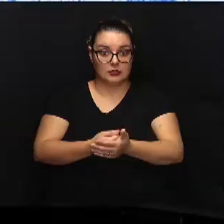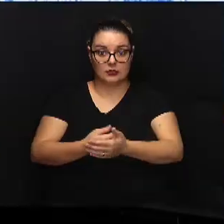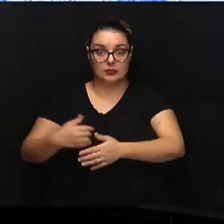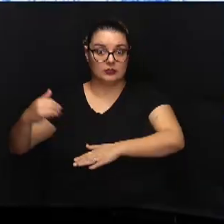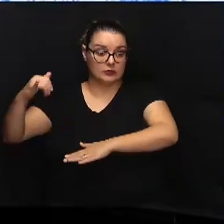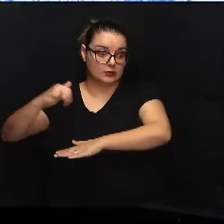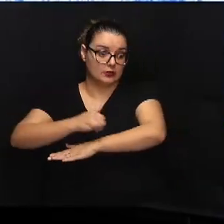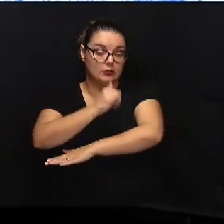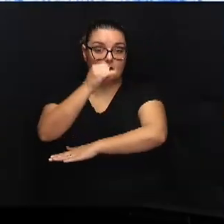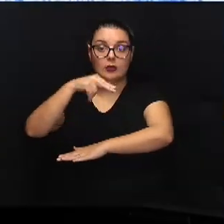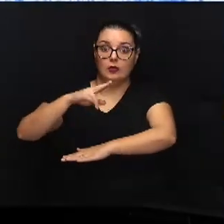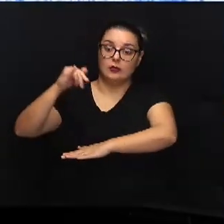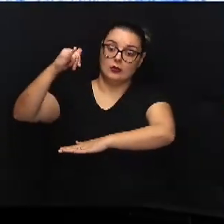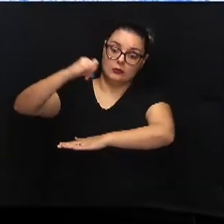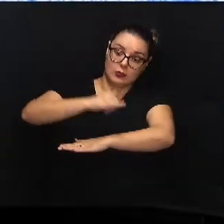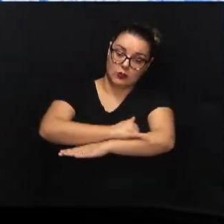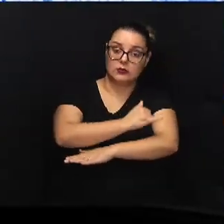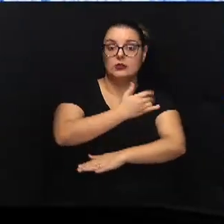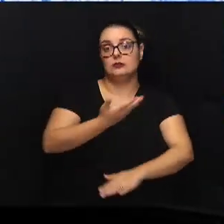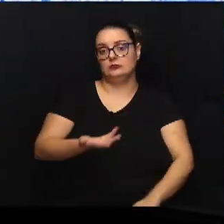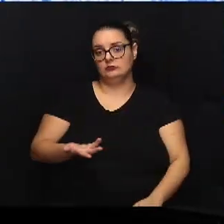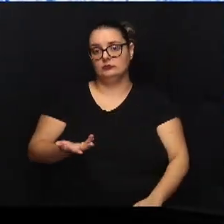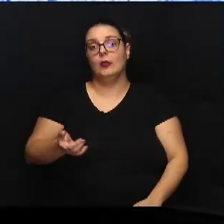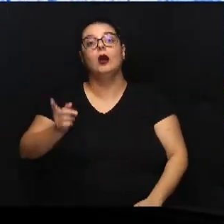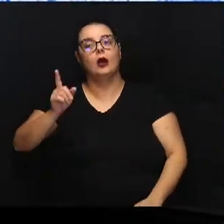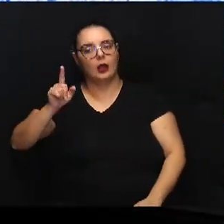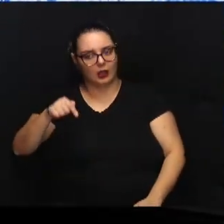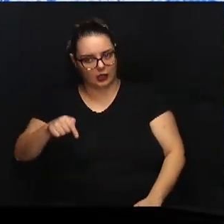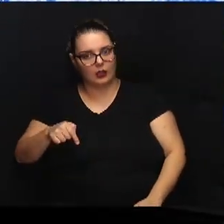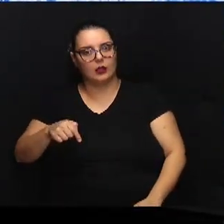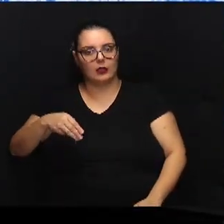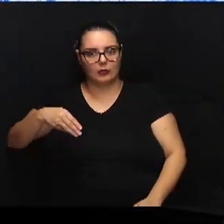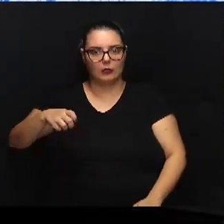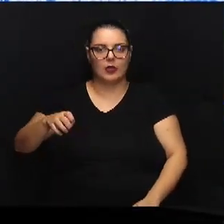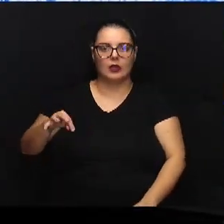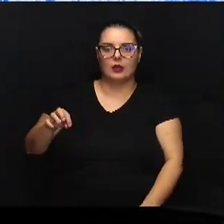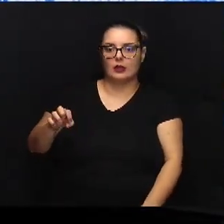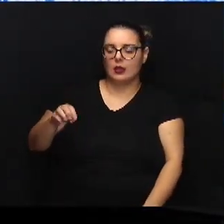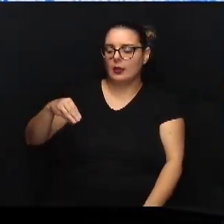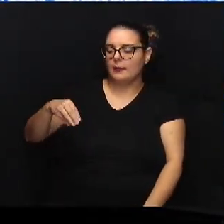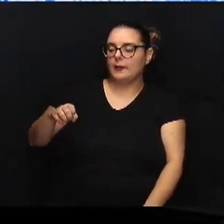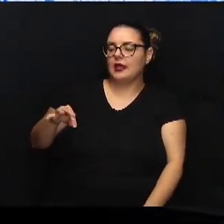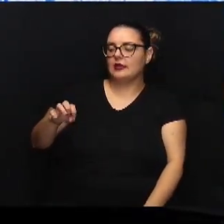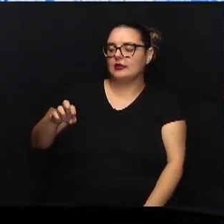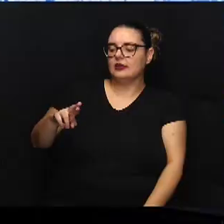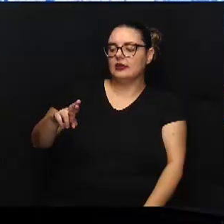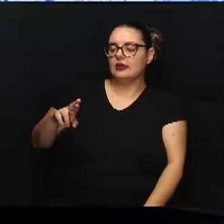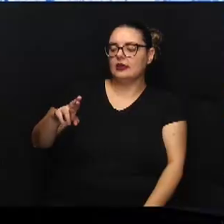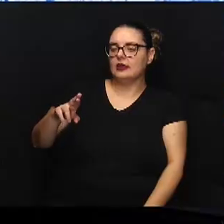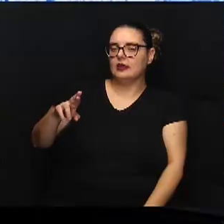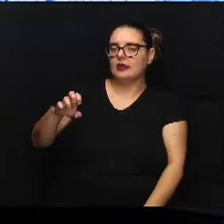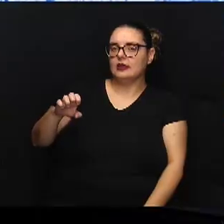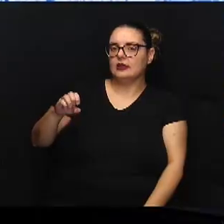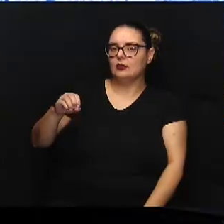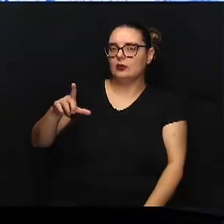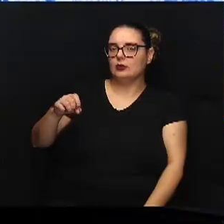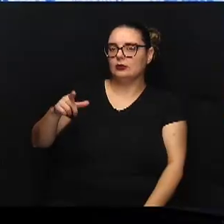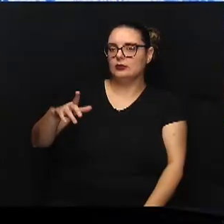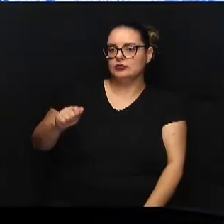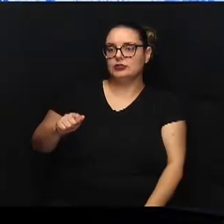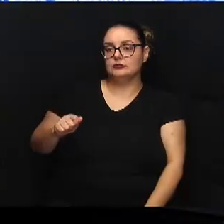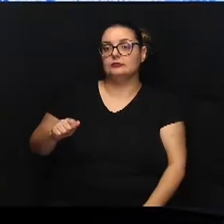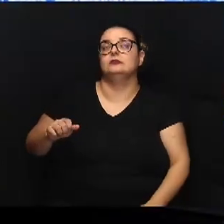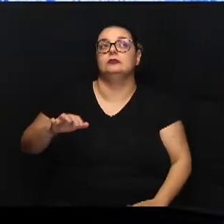ou vai pousar, passam pela meteorologia, pela atmosfera, né? Então, aí que se dá